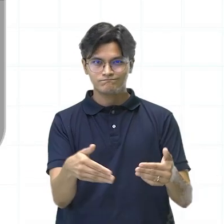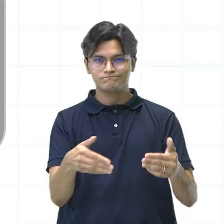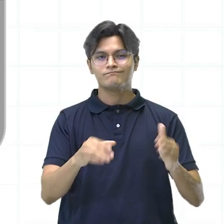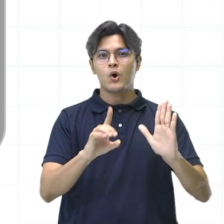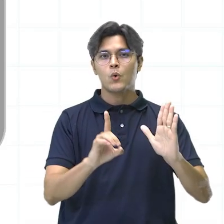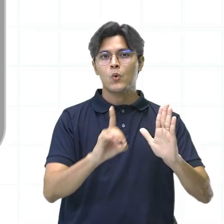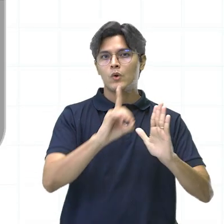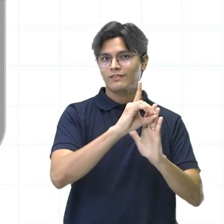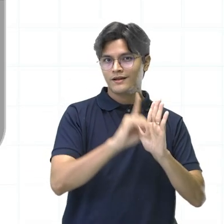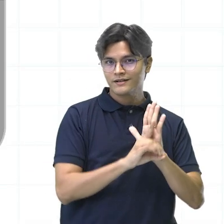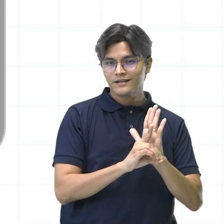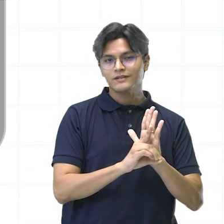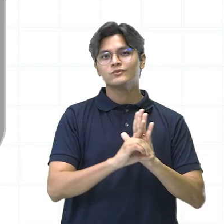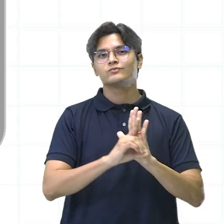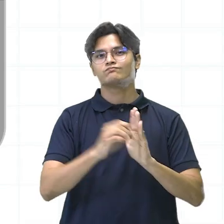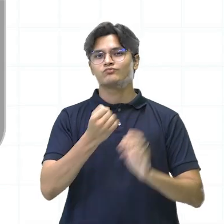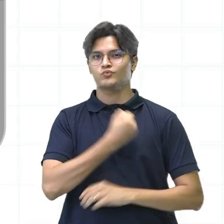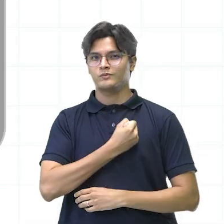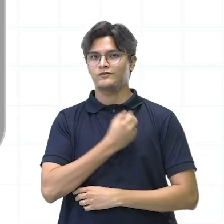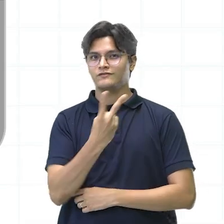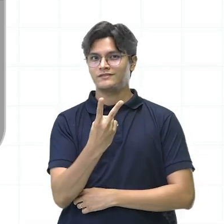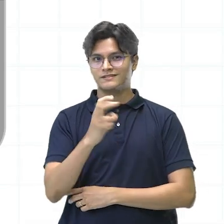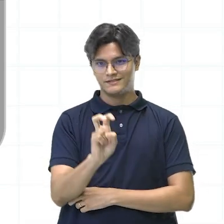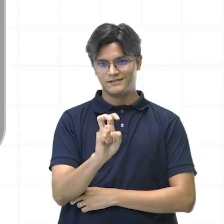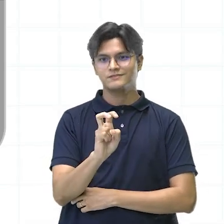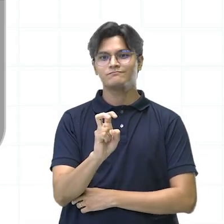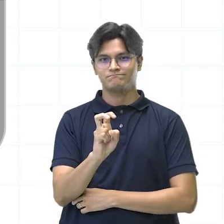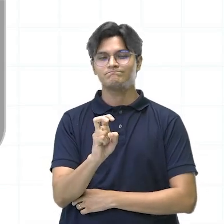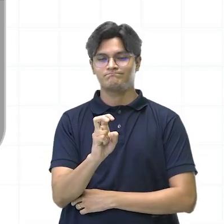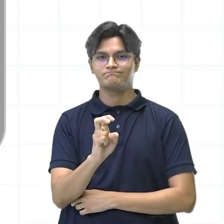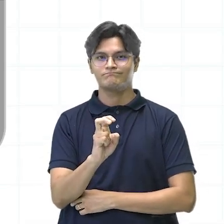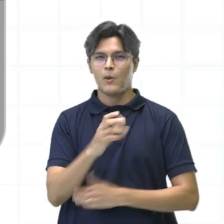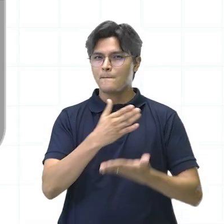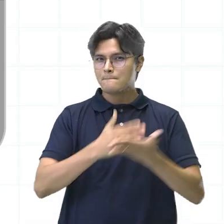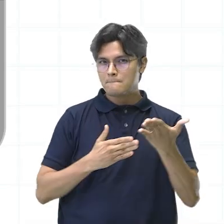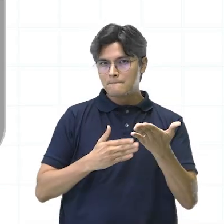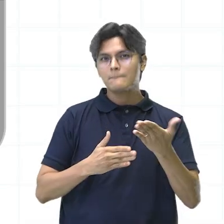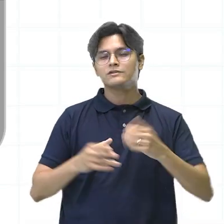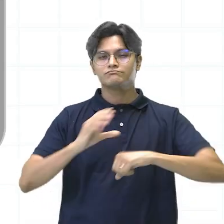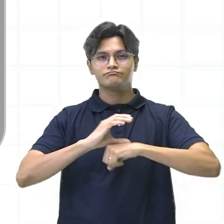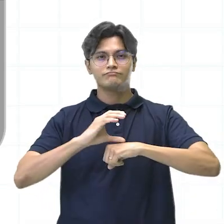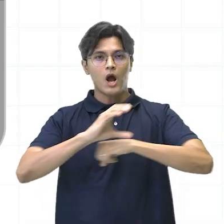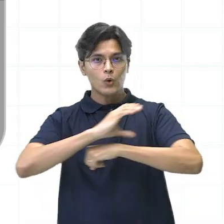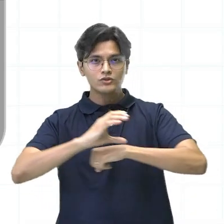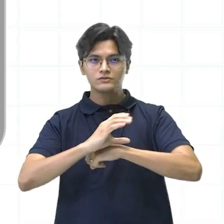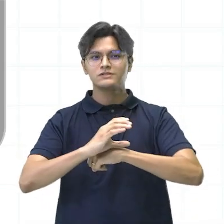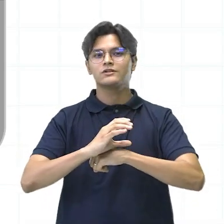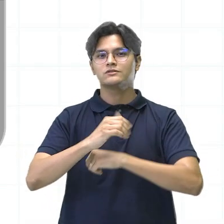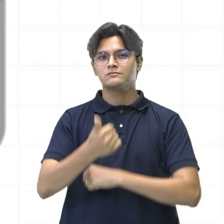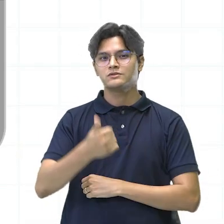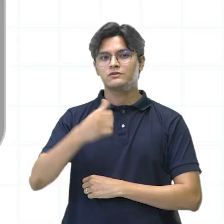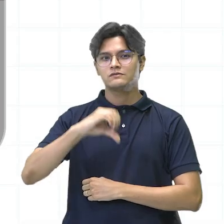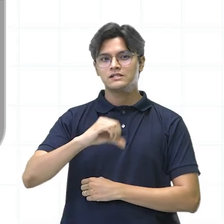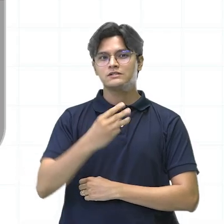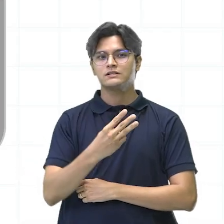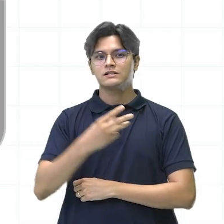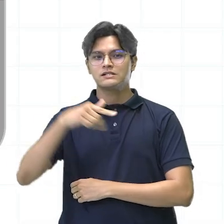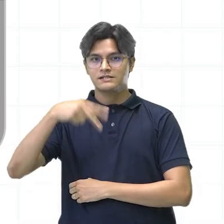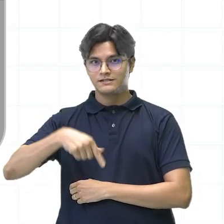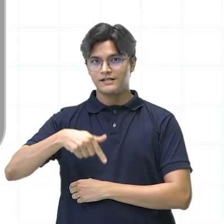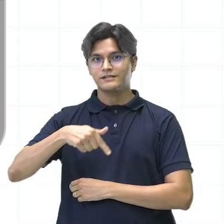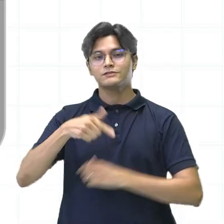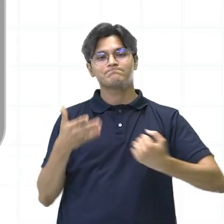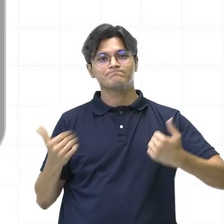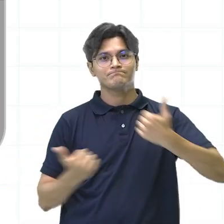decreto de lei número 25, que parte da nossa Constituição de 1937, que ampara esse patrimônio histórico